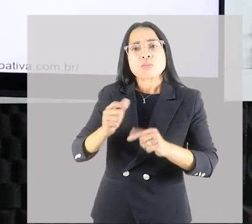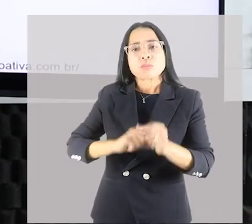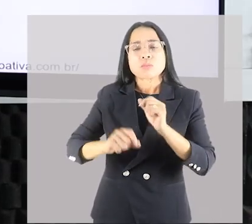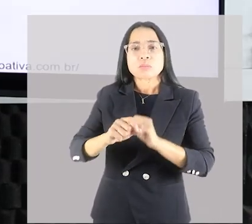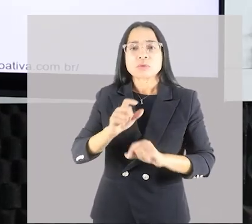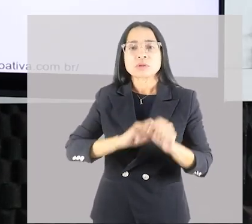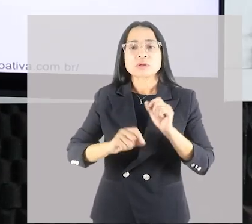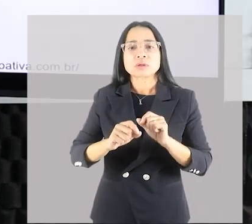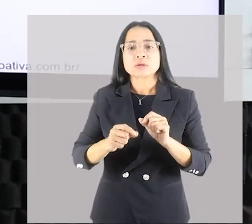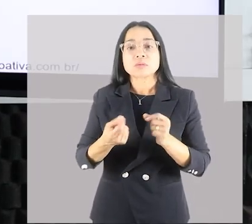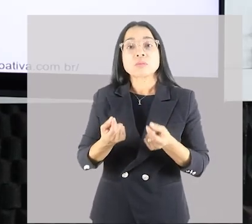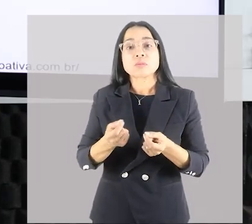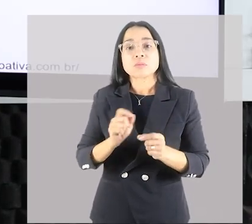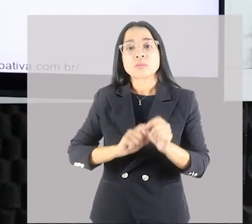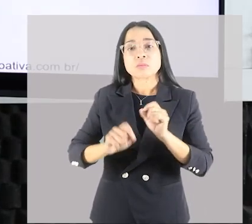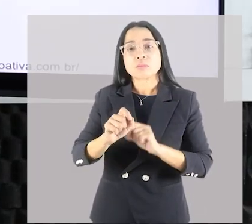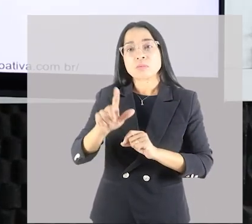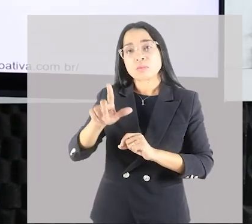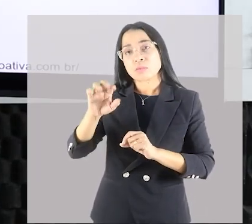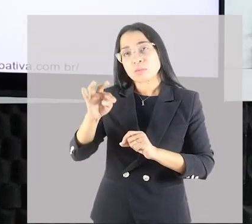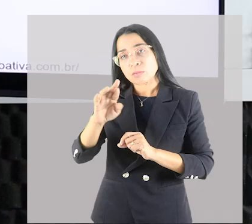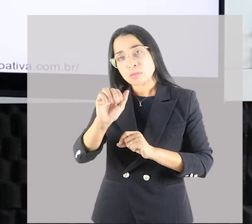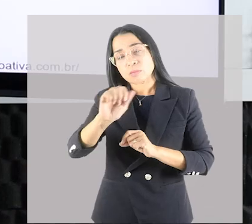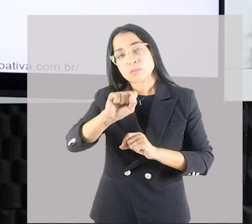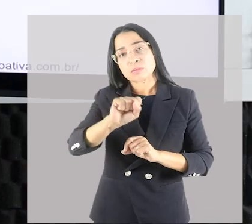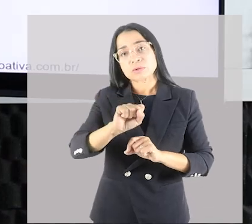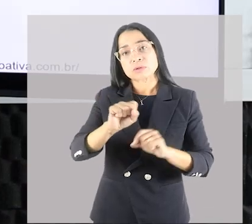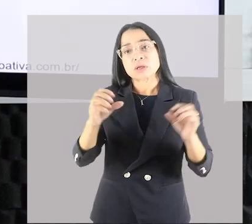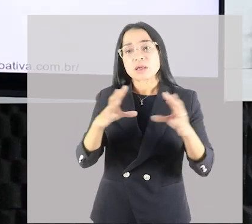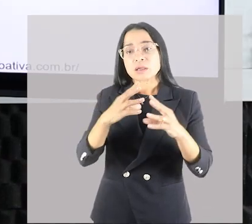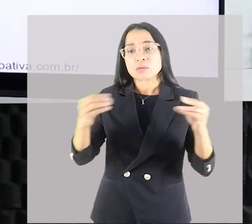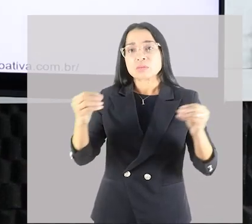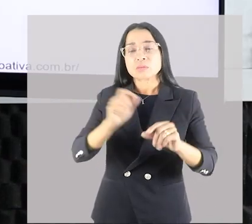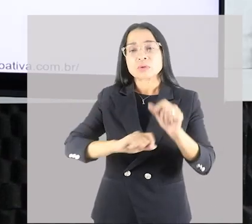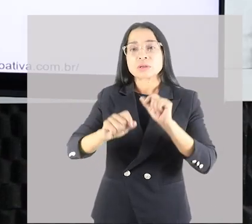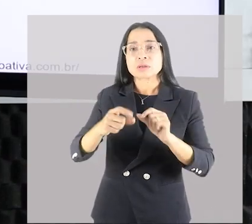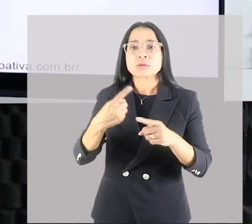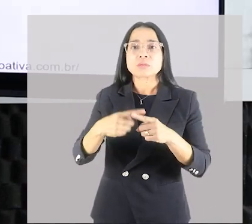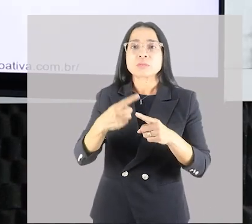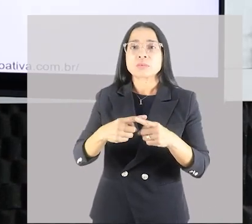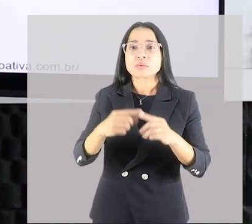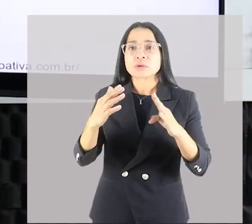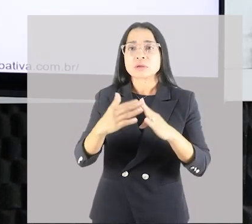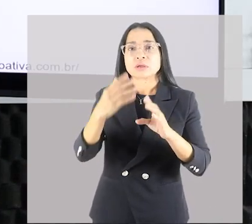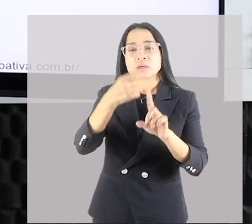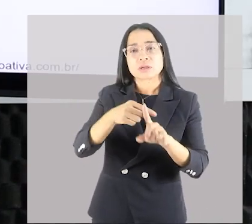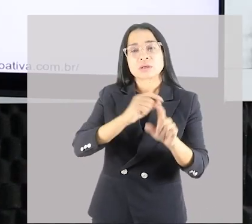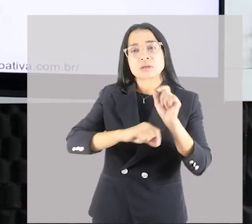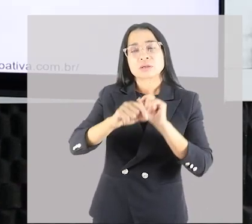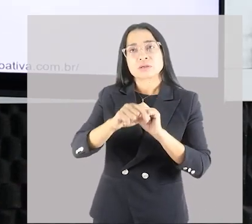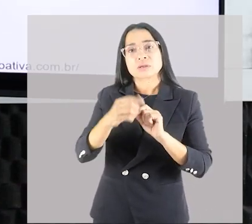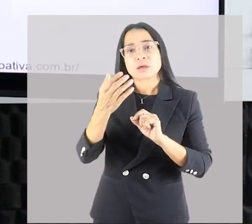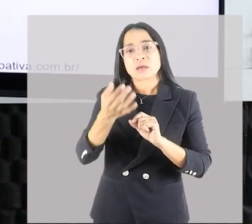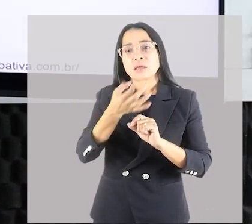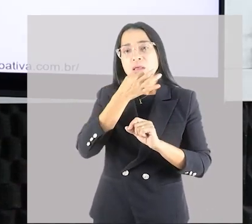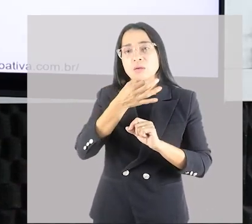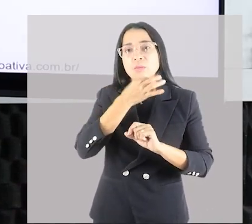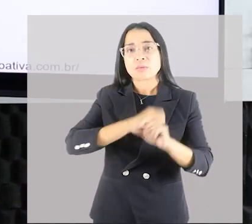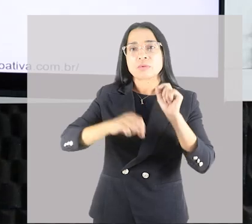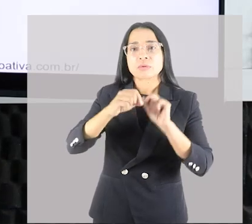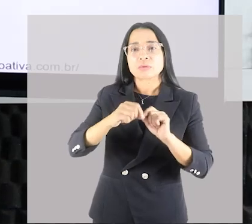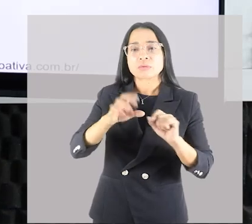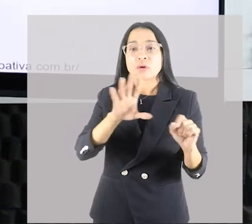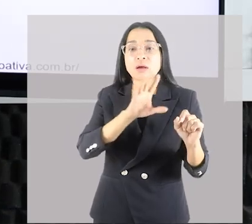foram abolidas pela Igreja Católica porque era considerado um culto ao corpo e eles pregavam